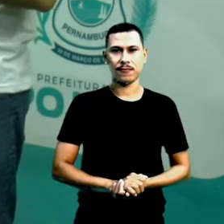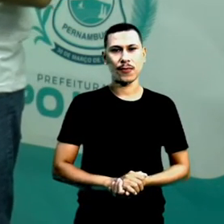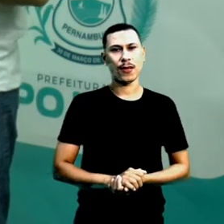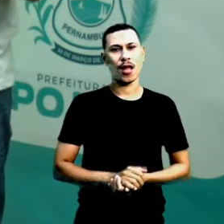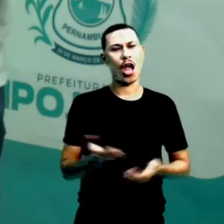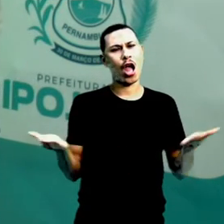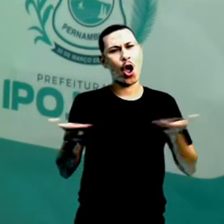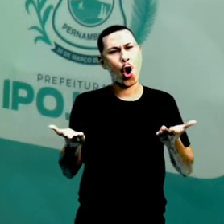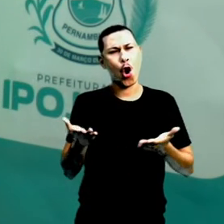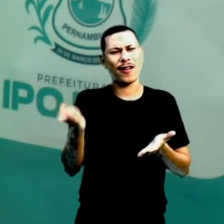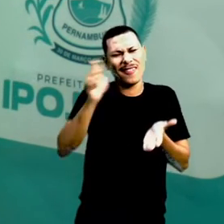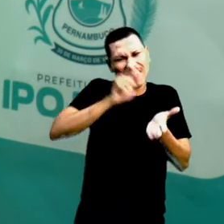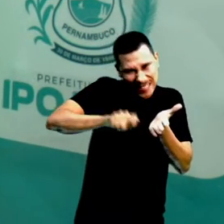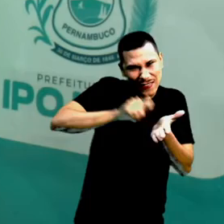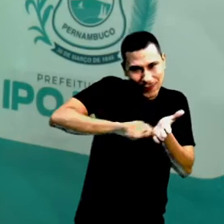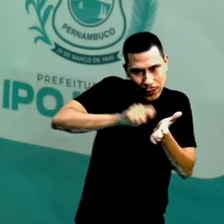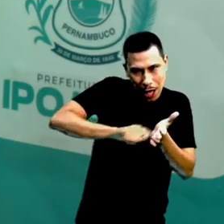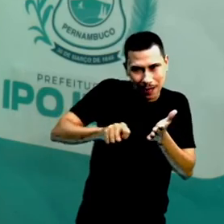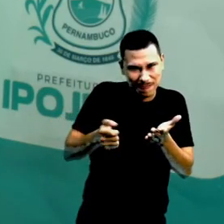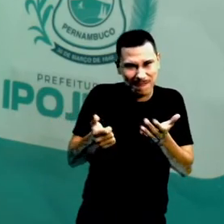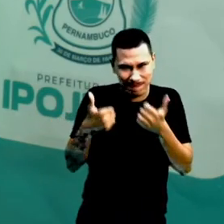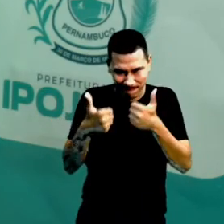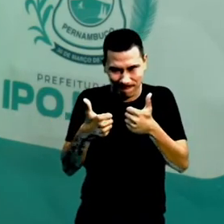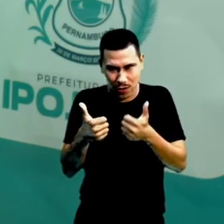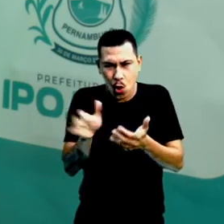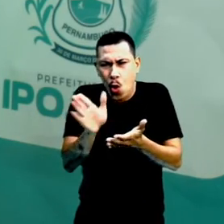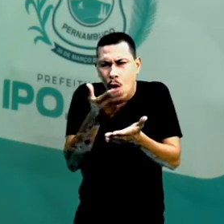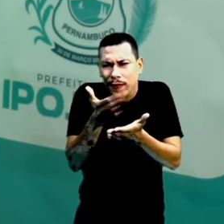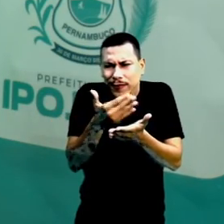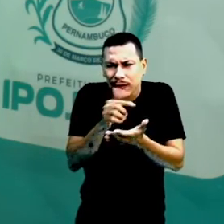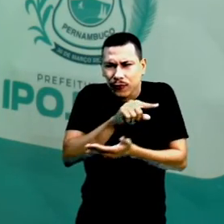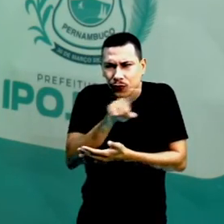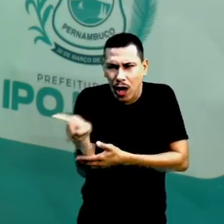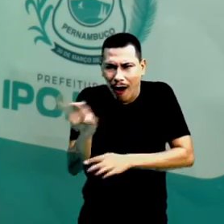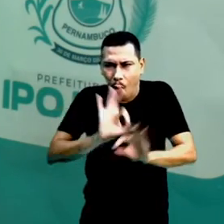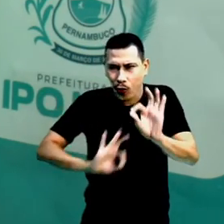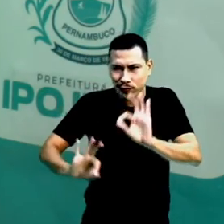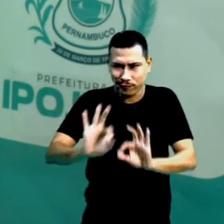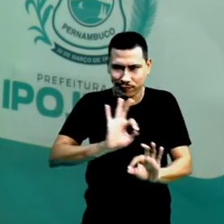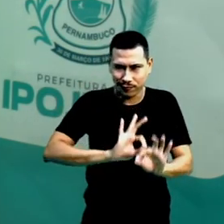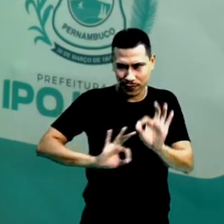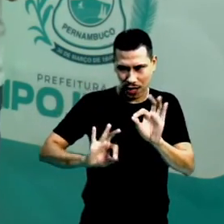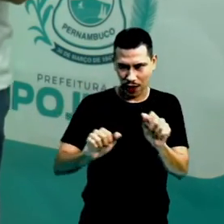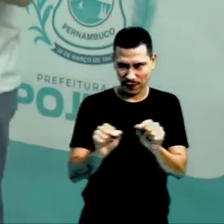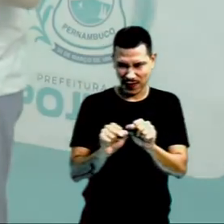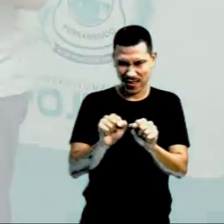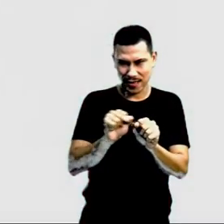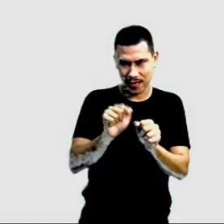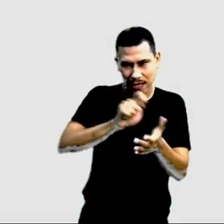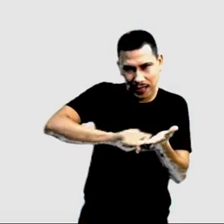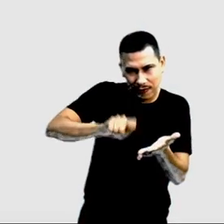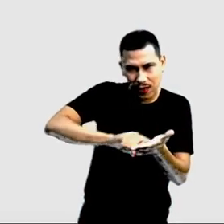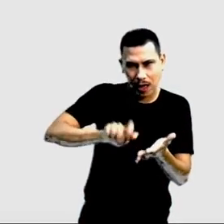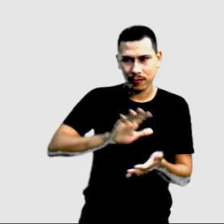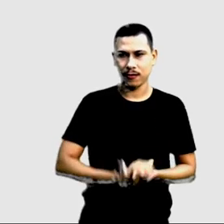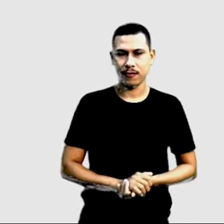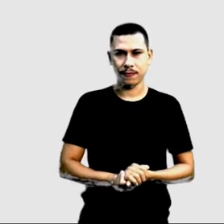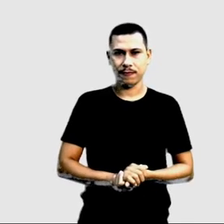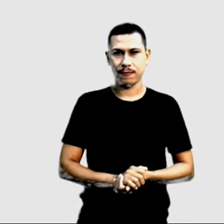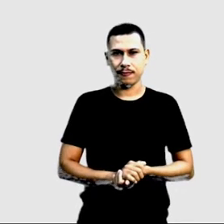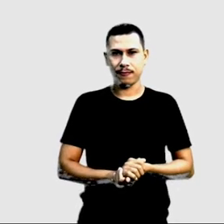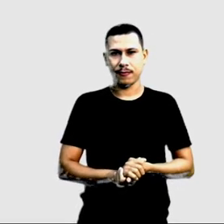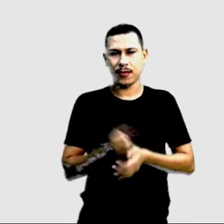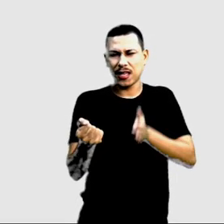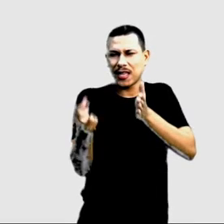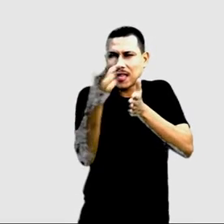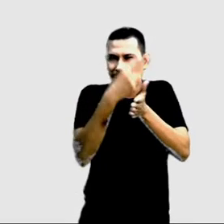agora para uma atividade. Peguem aí o caderno de vocês e façam a seguinte atividade. Desenhe o